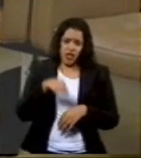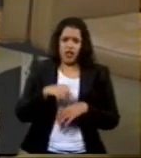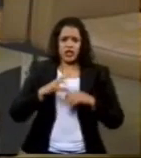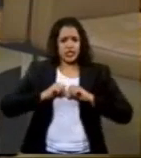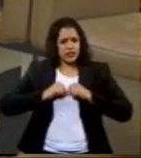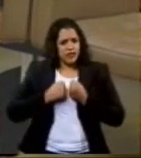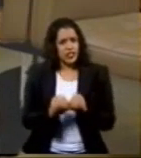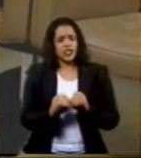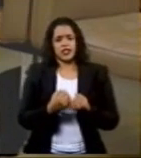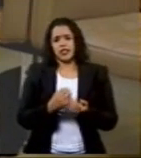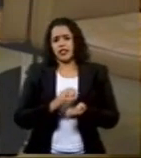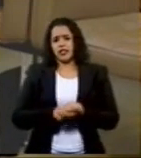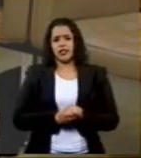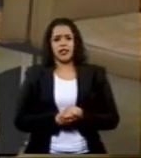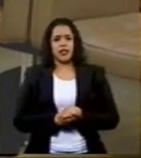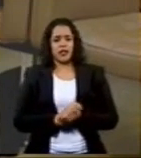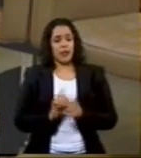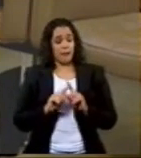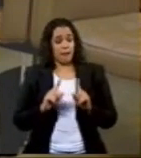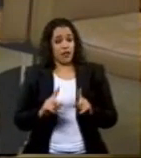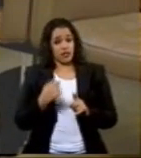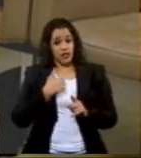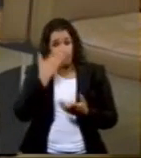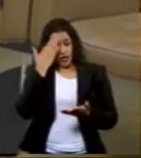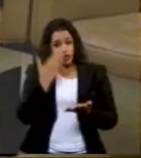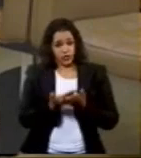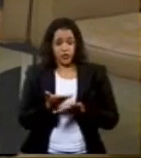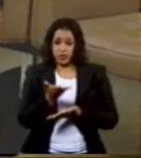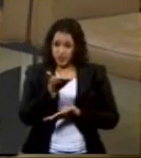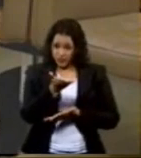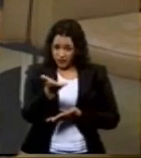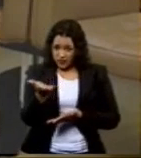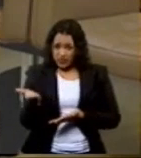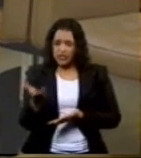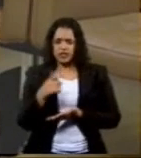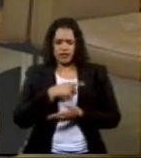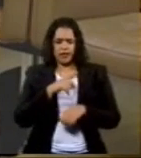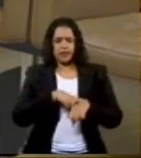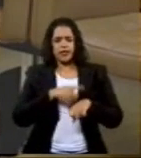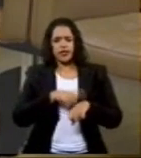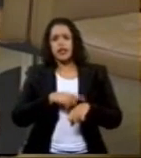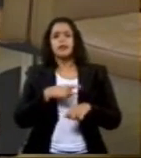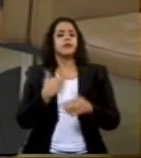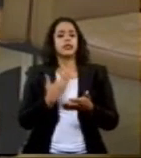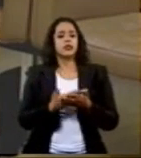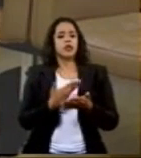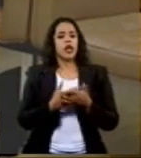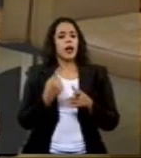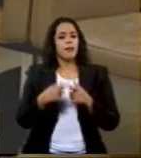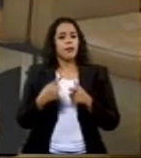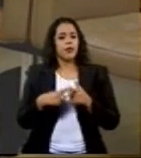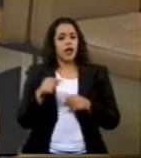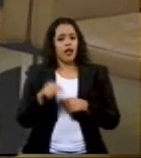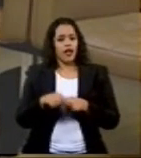vezes o indefensável. Mas eu acredito que vossas excelências vão ter esse tempo disponível, porque a sessão, ela se interrompe para